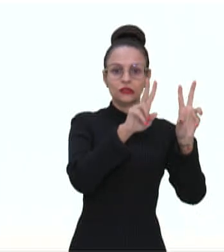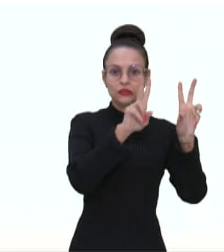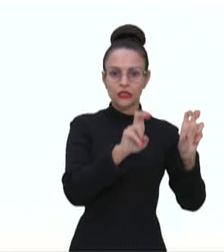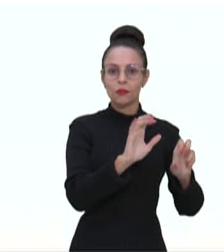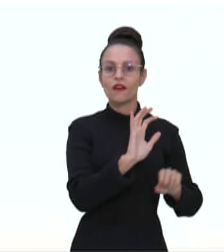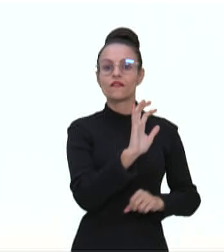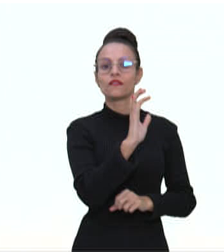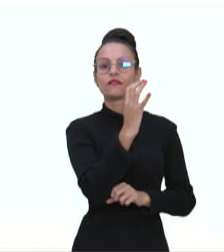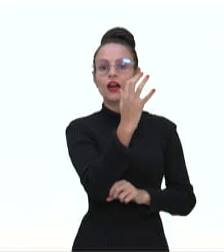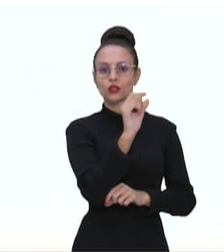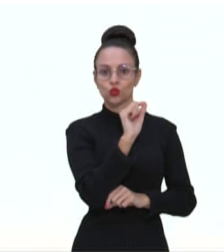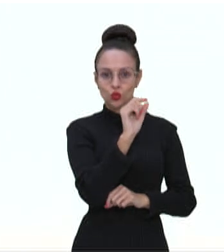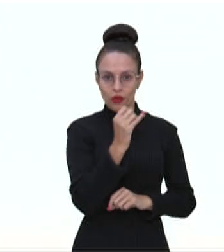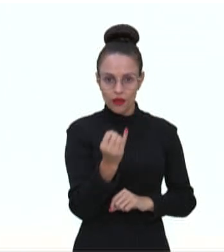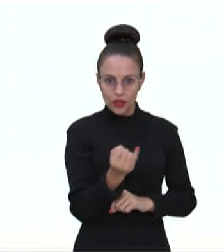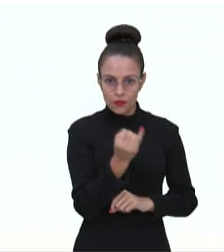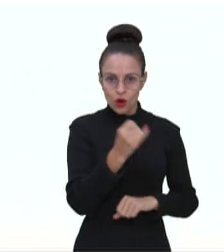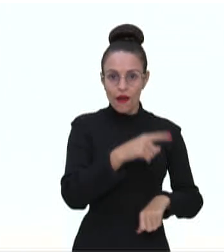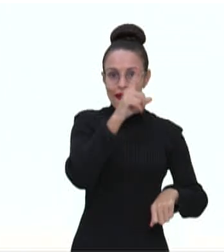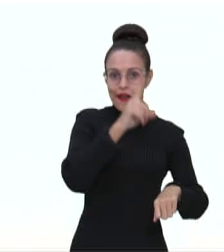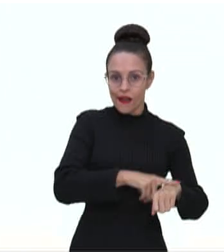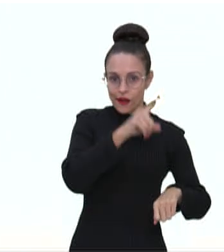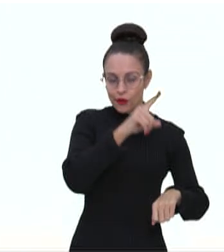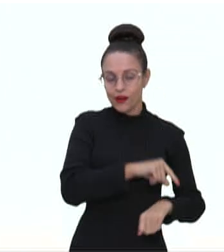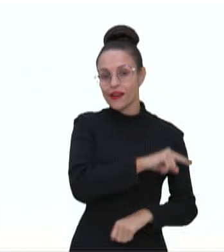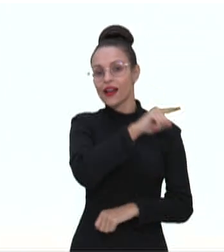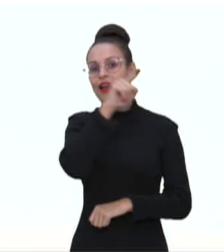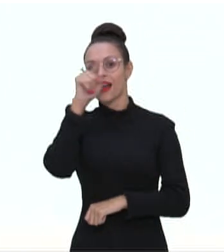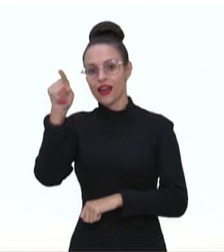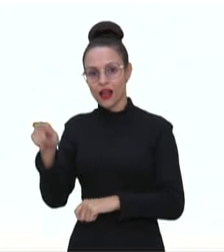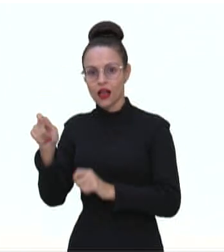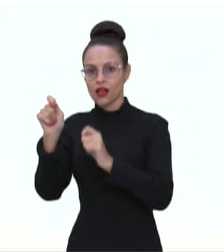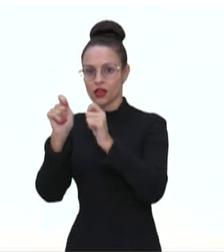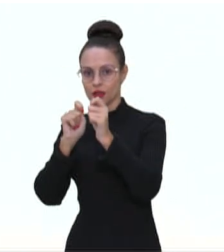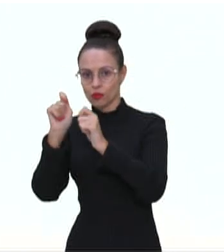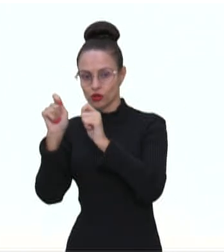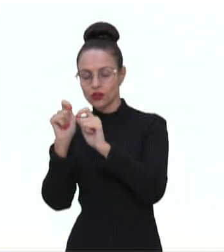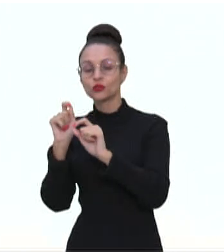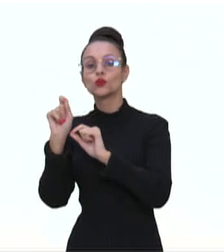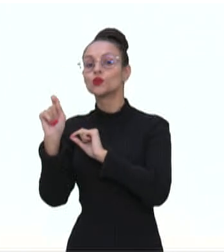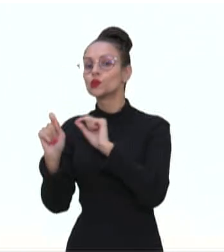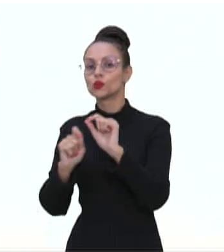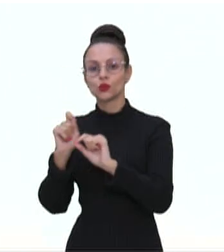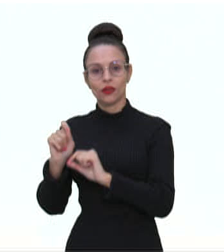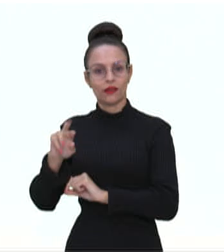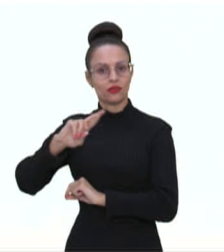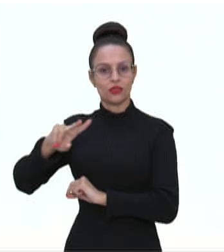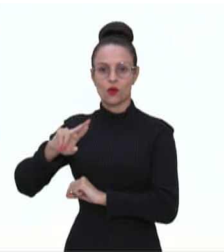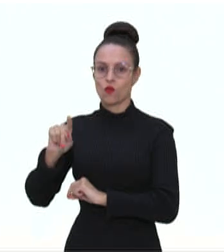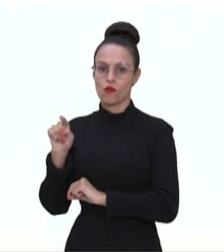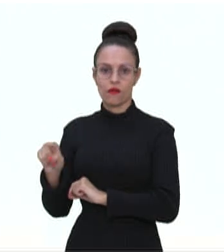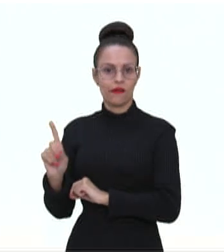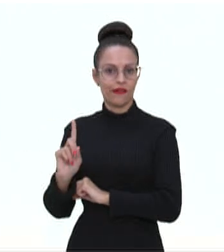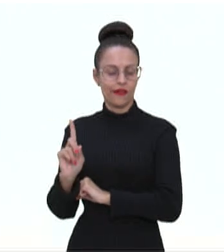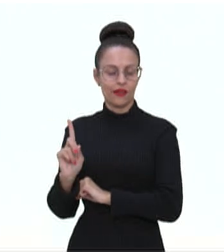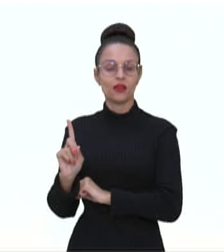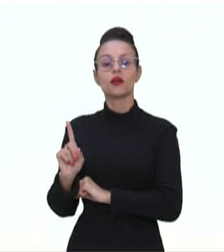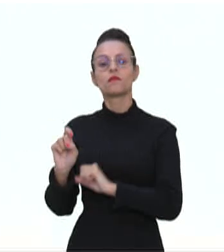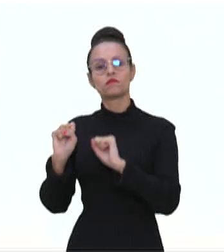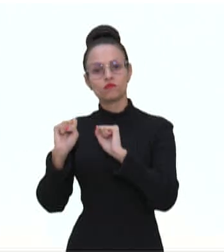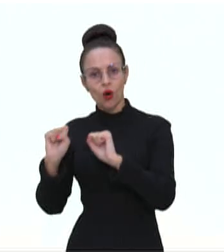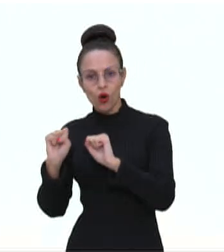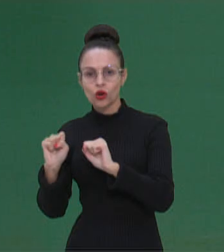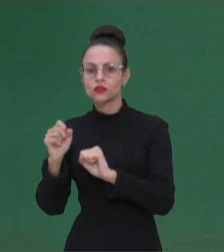de relevância imediata, enquanto que na reportagem não necessariamente. Eu